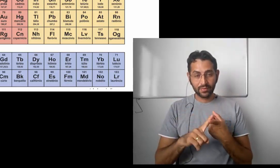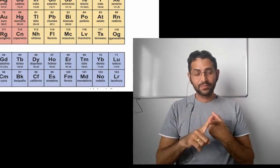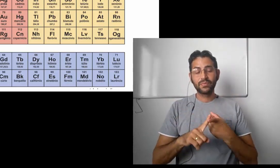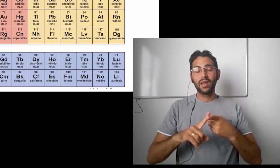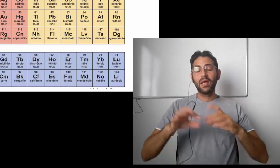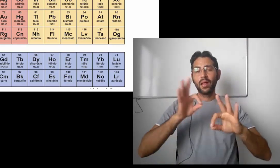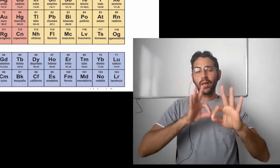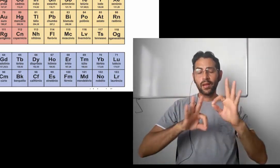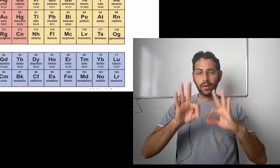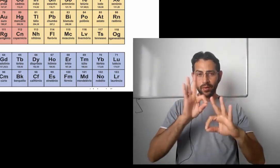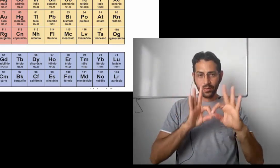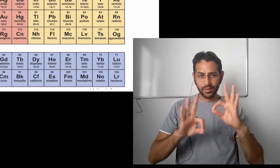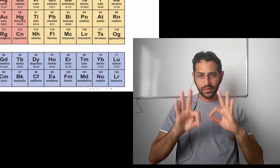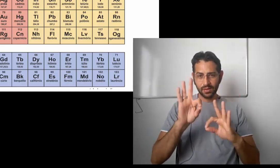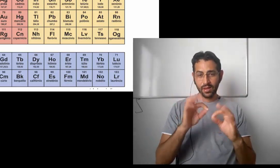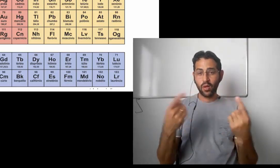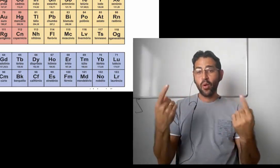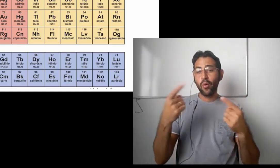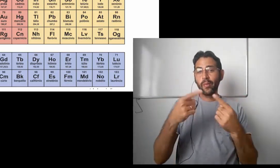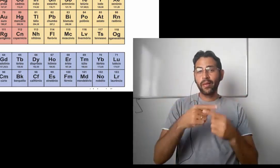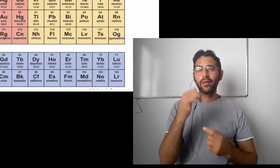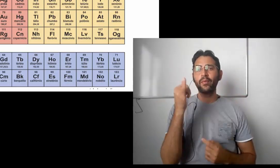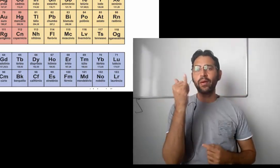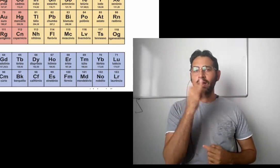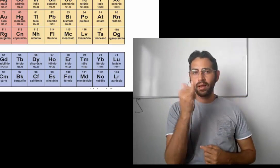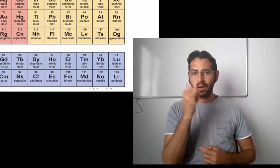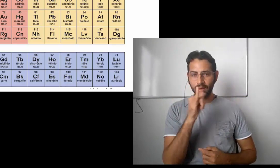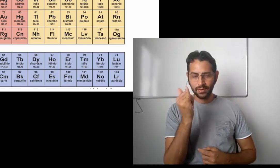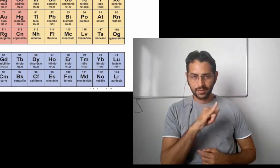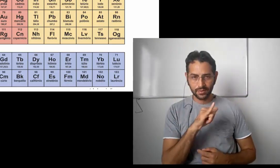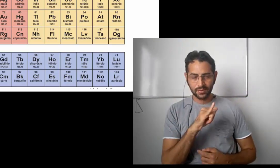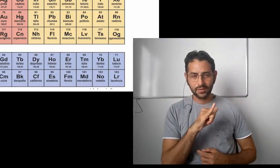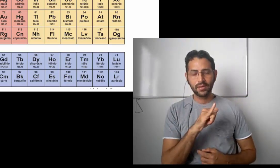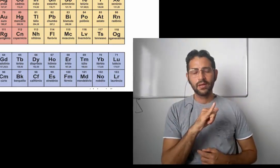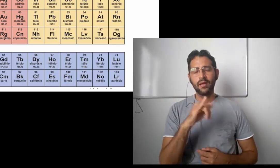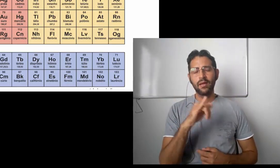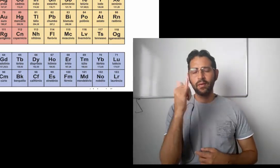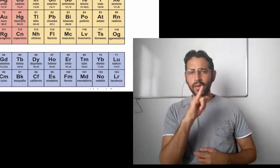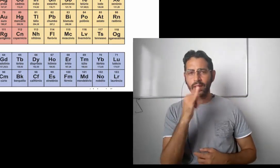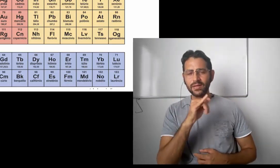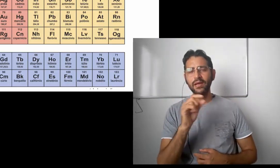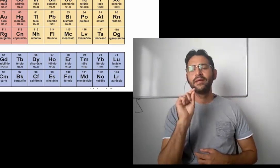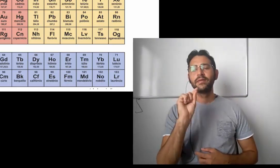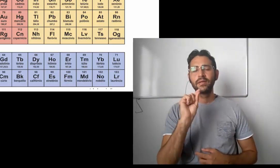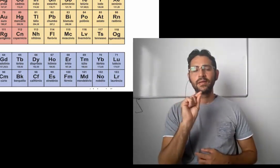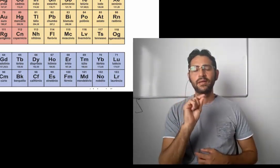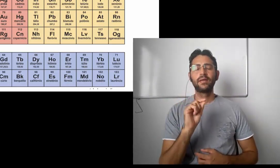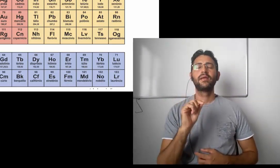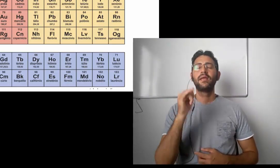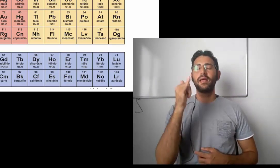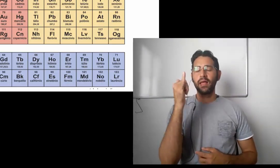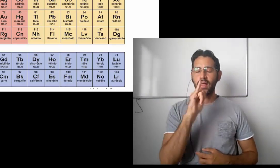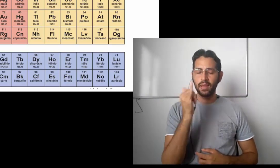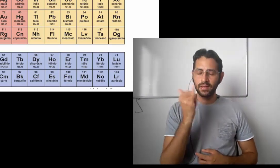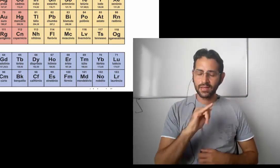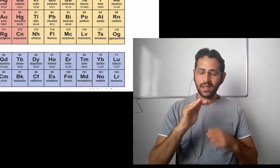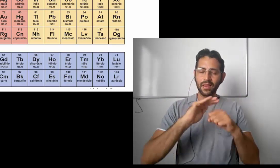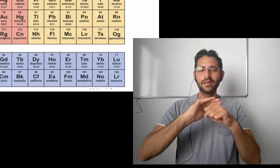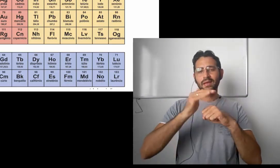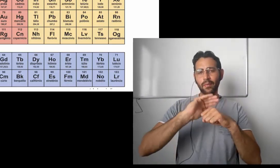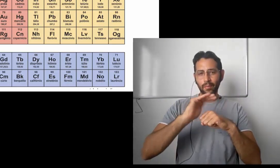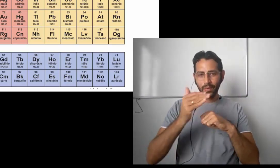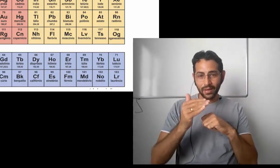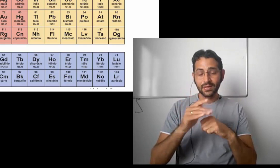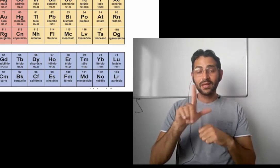organizada novamente de acordo com o número atômico e também ela segue uma outra organização que é de acordo com aquela